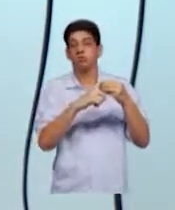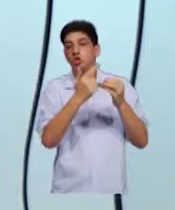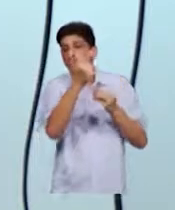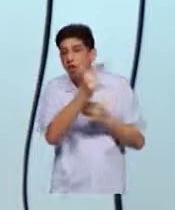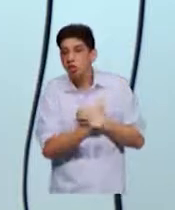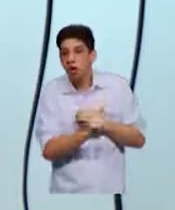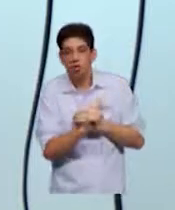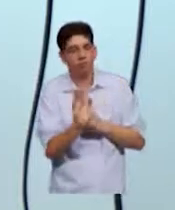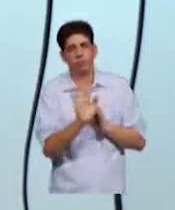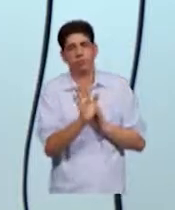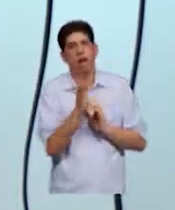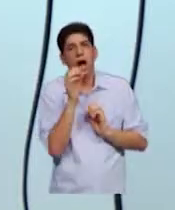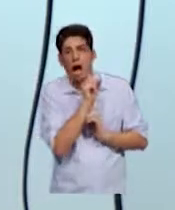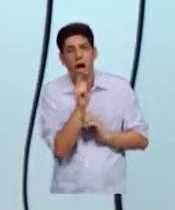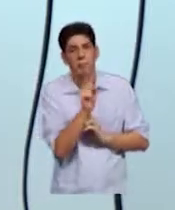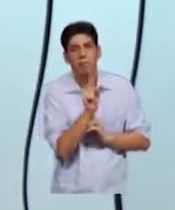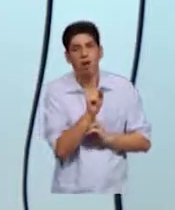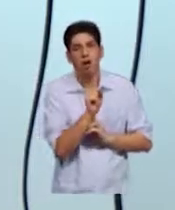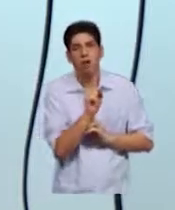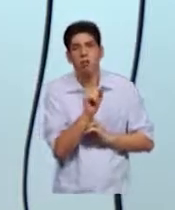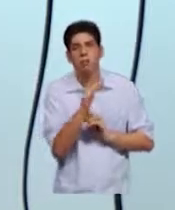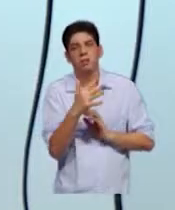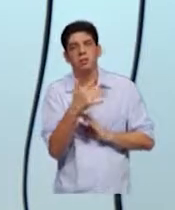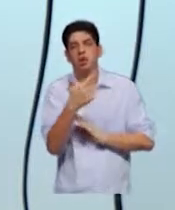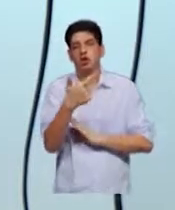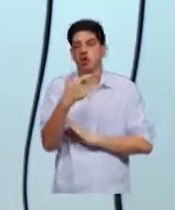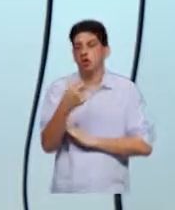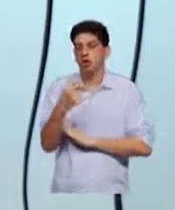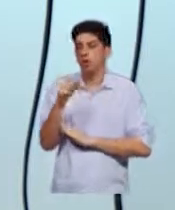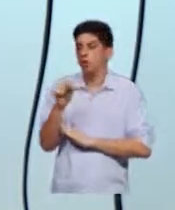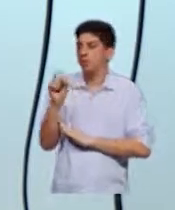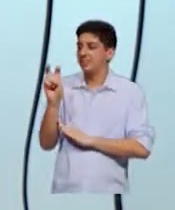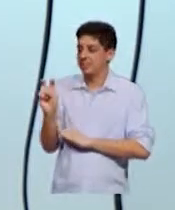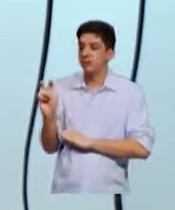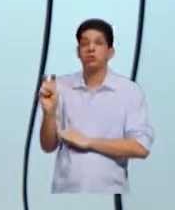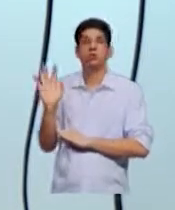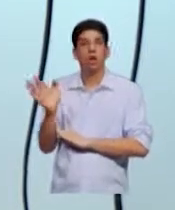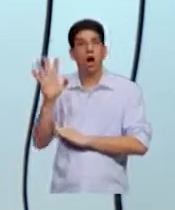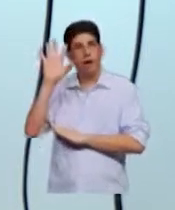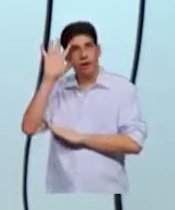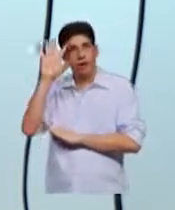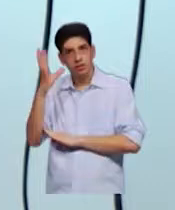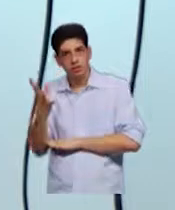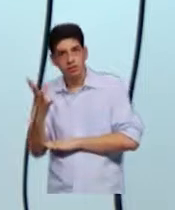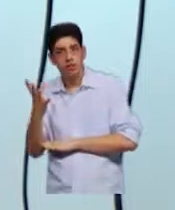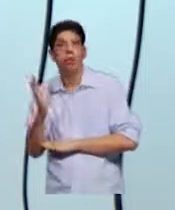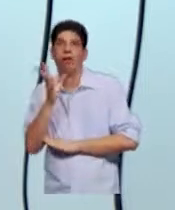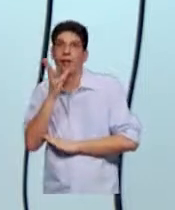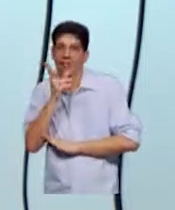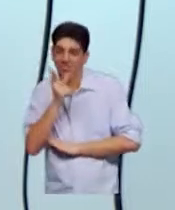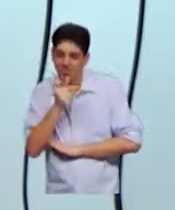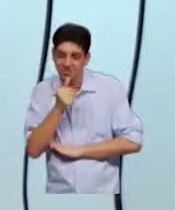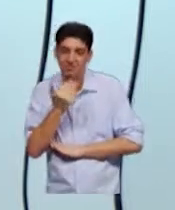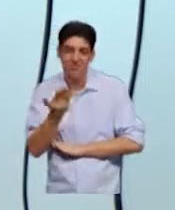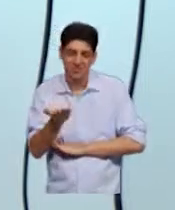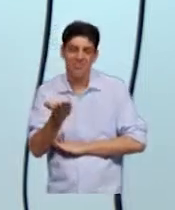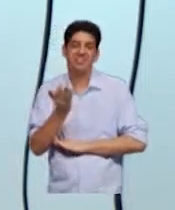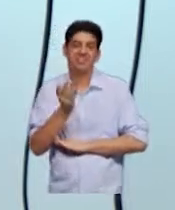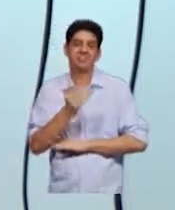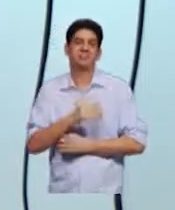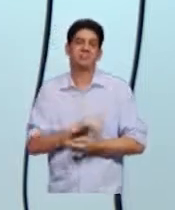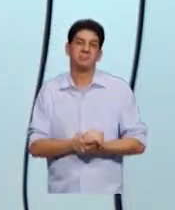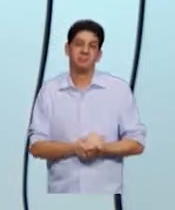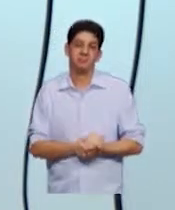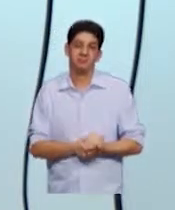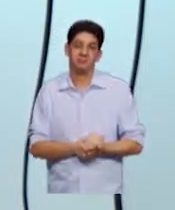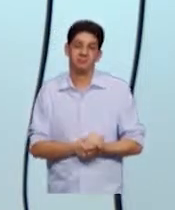que em 2065 já tenha resolvido grande parte. Sabemos que hoje o que